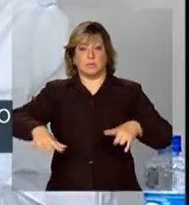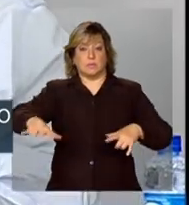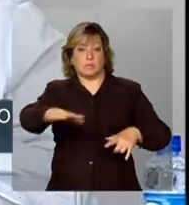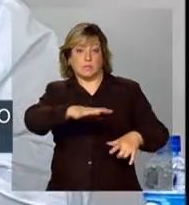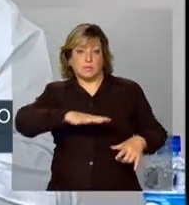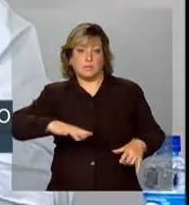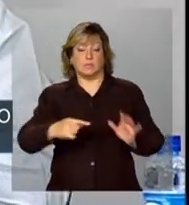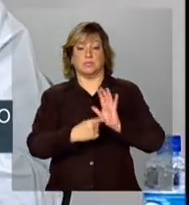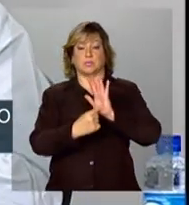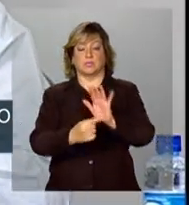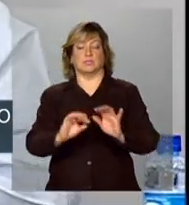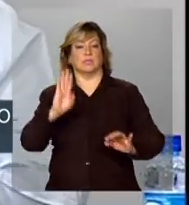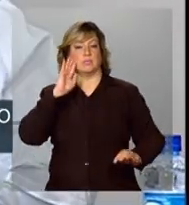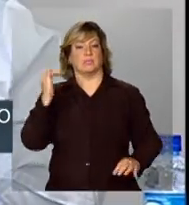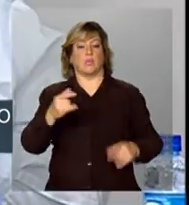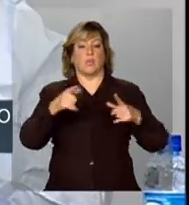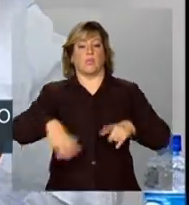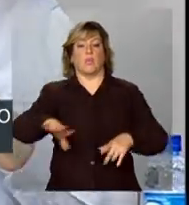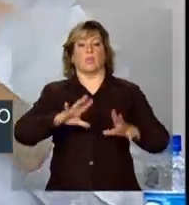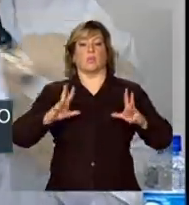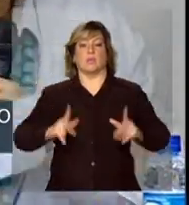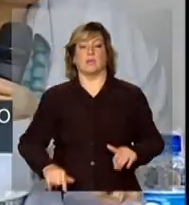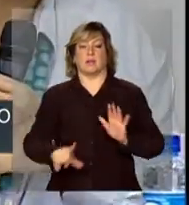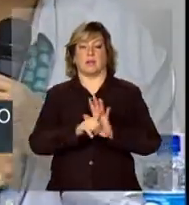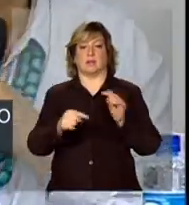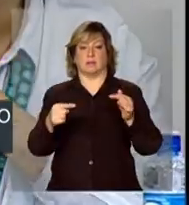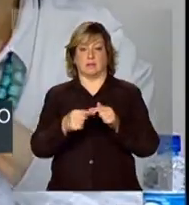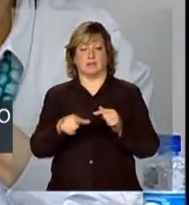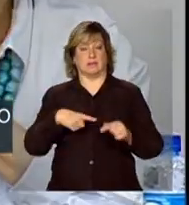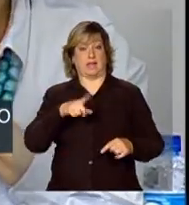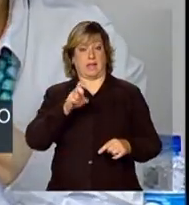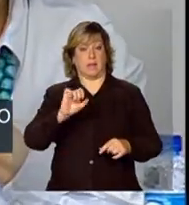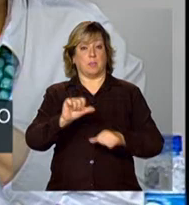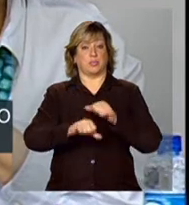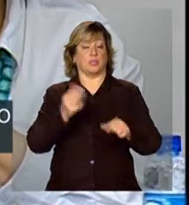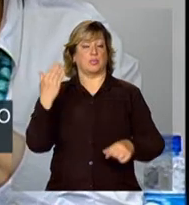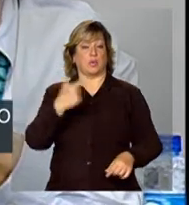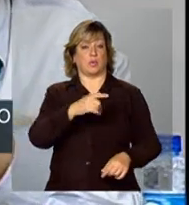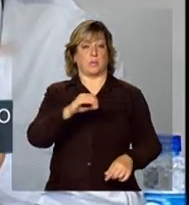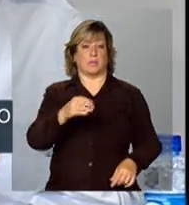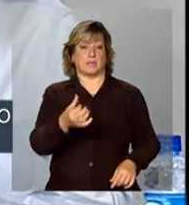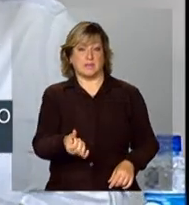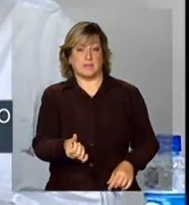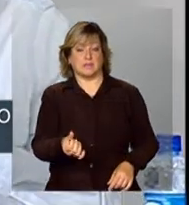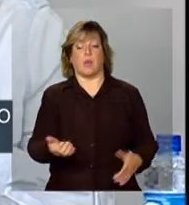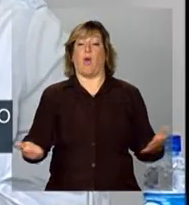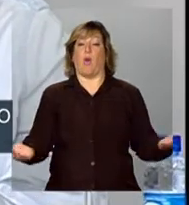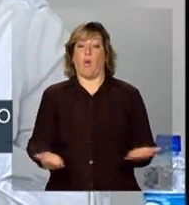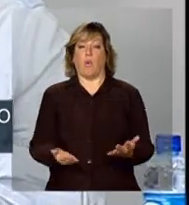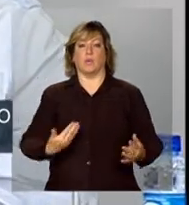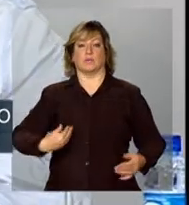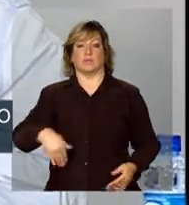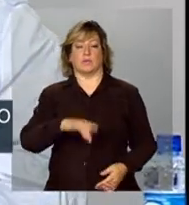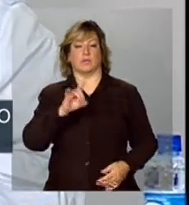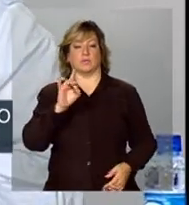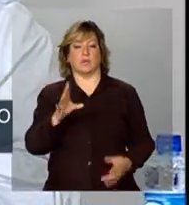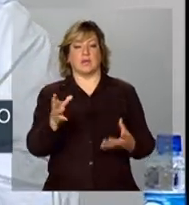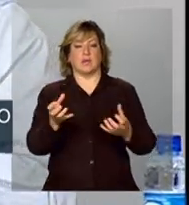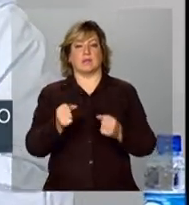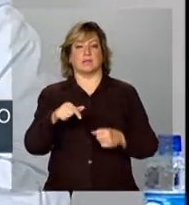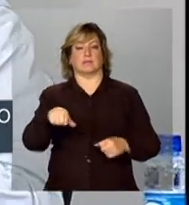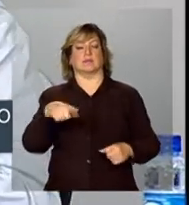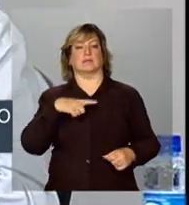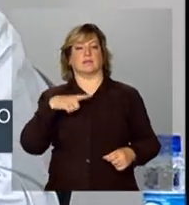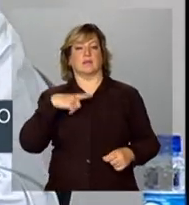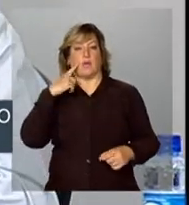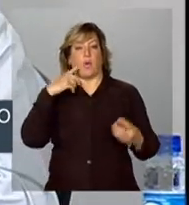os estados e impedir a supressão de vegetação. A lei mudou em 2006, hoje nós só recebemos no IBAMA o shape do desmatado, nós não